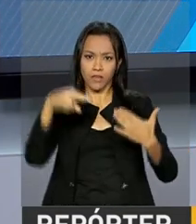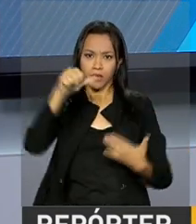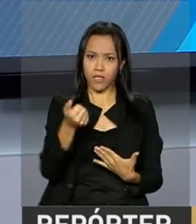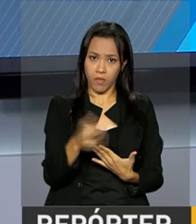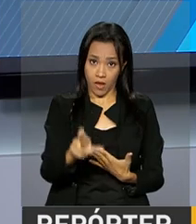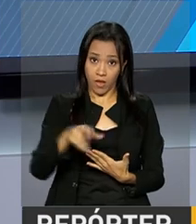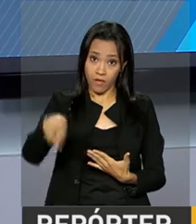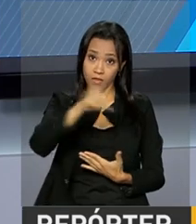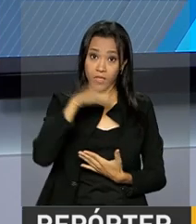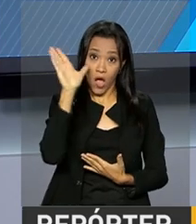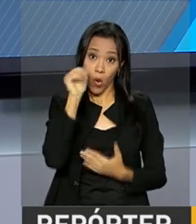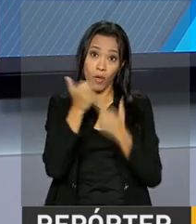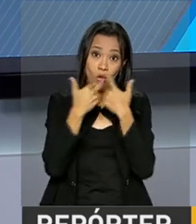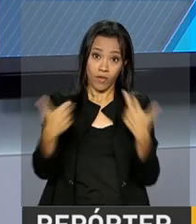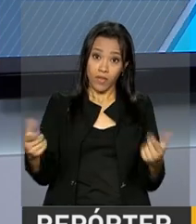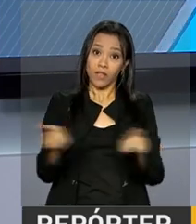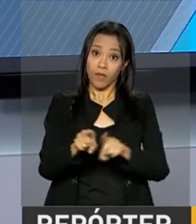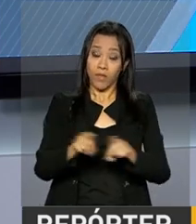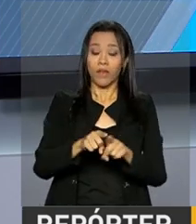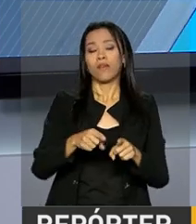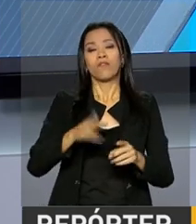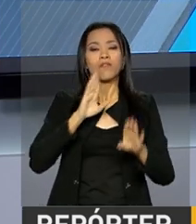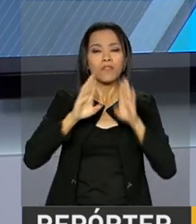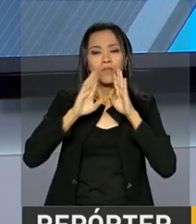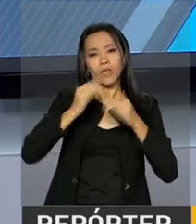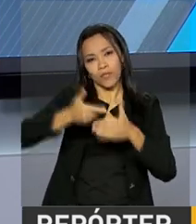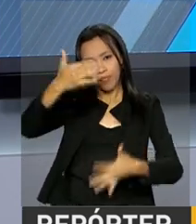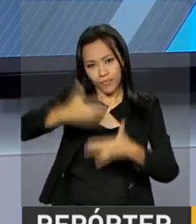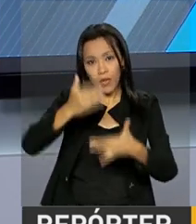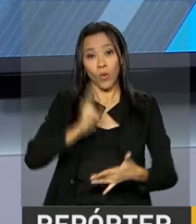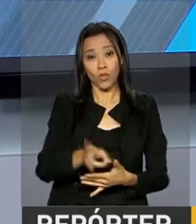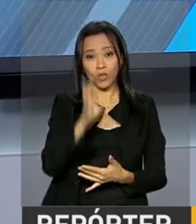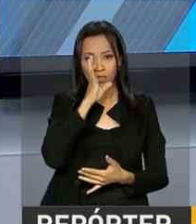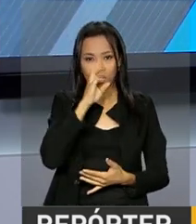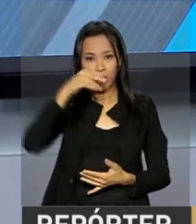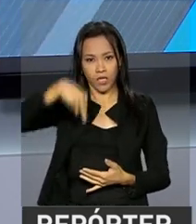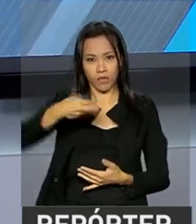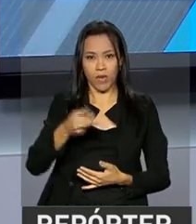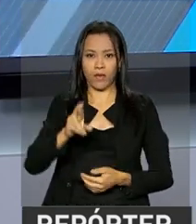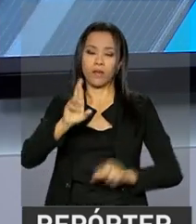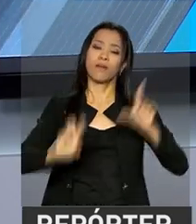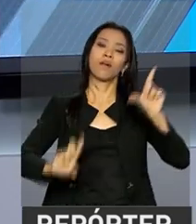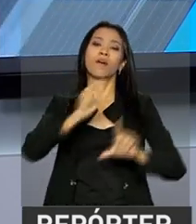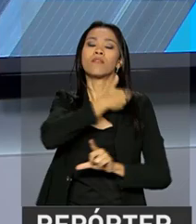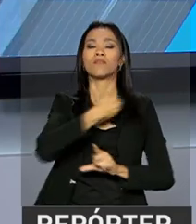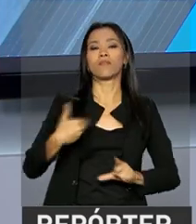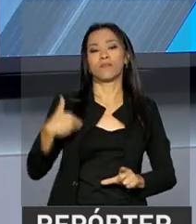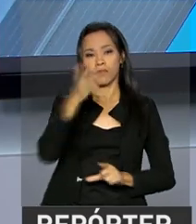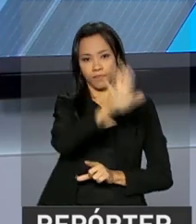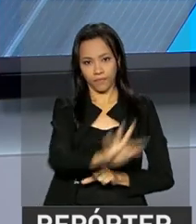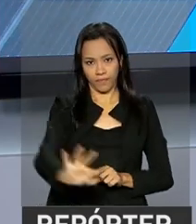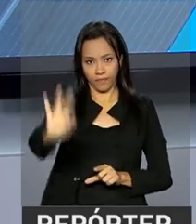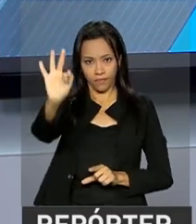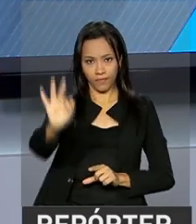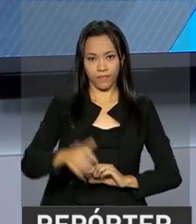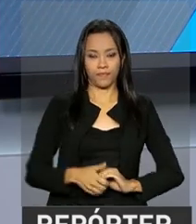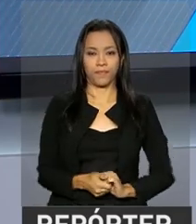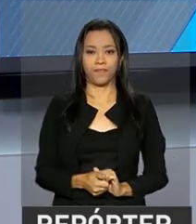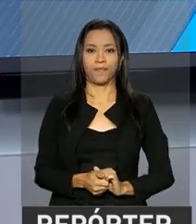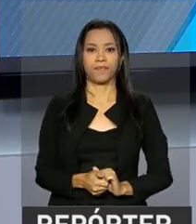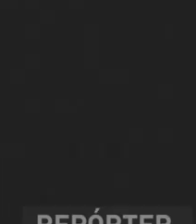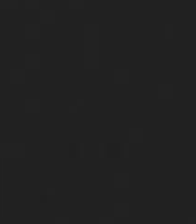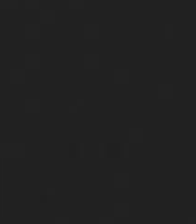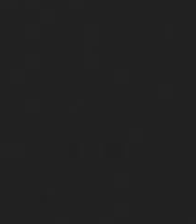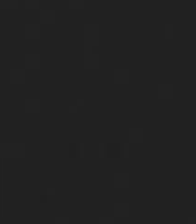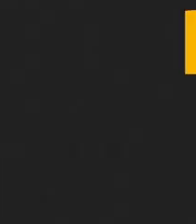repórter ele br acompanha na verdade também em nossas redes sociais continue com a gente aqui na nbr a tv do governo federal